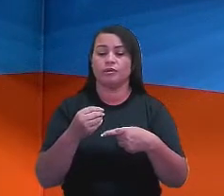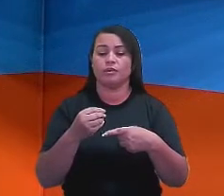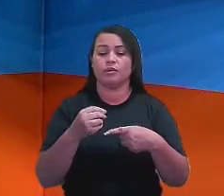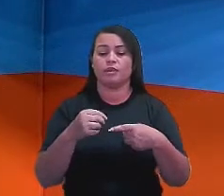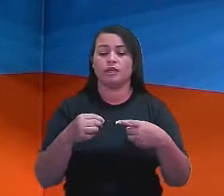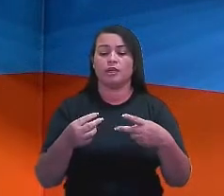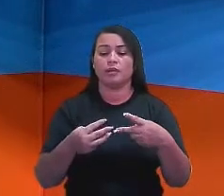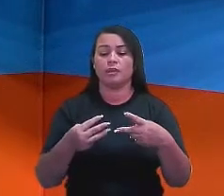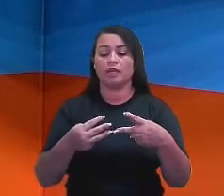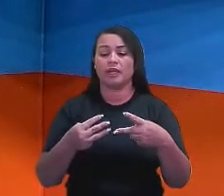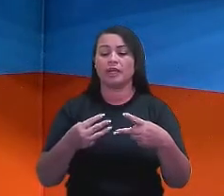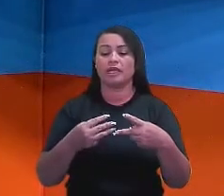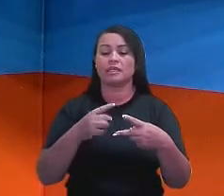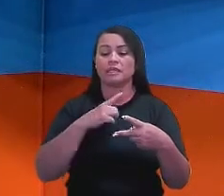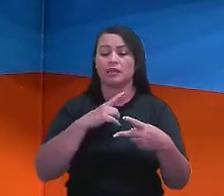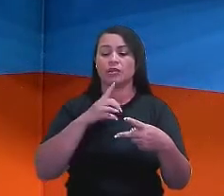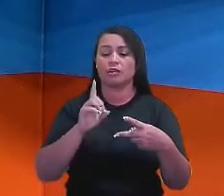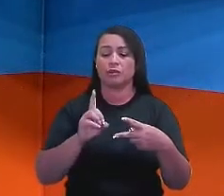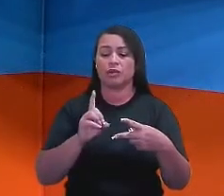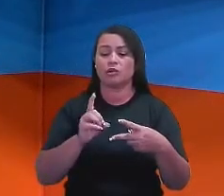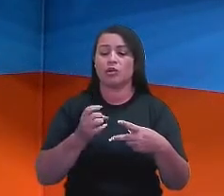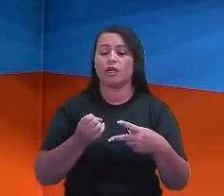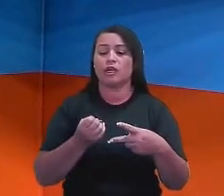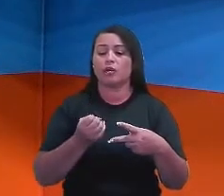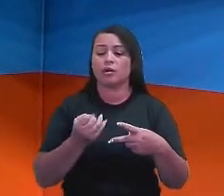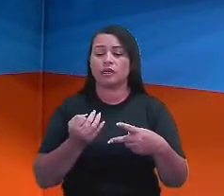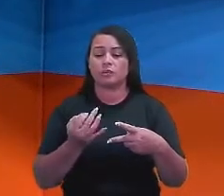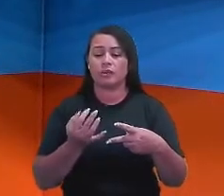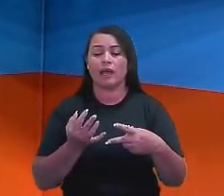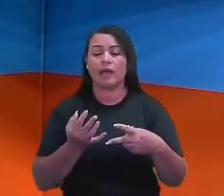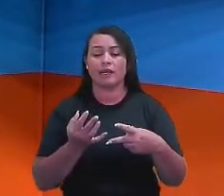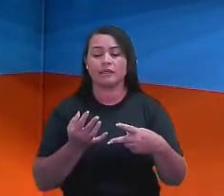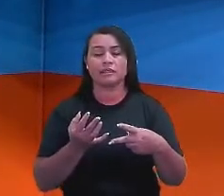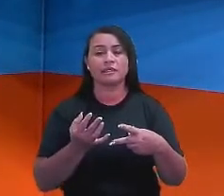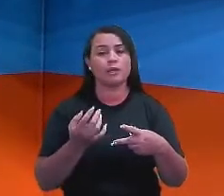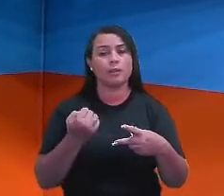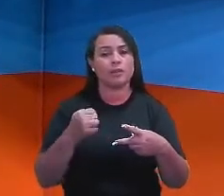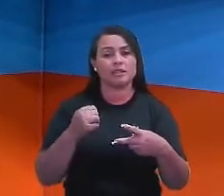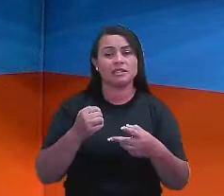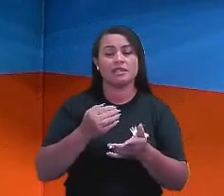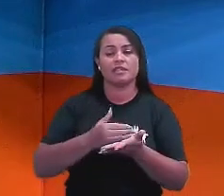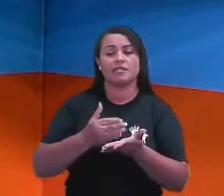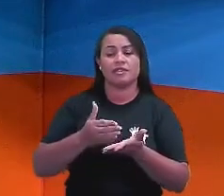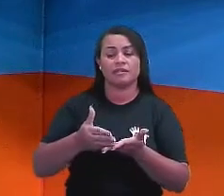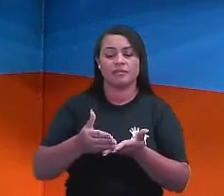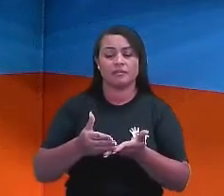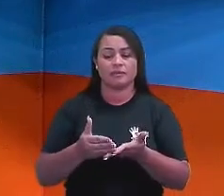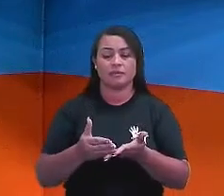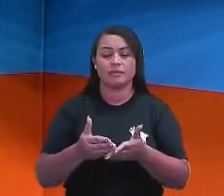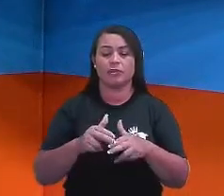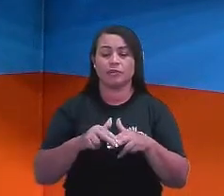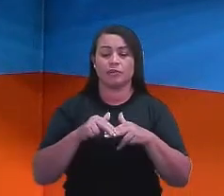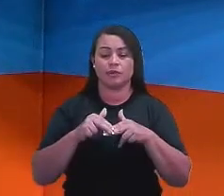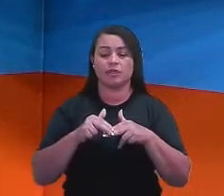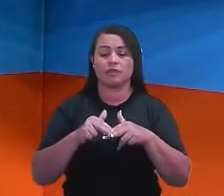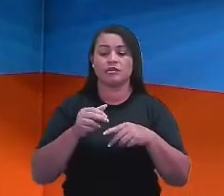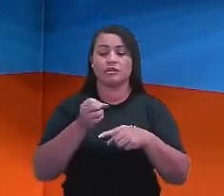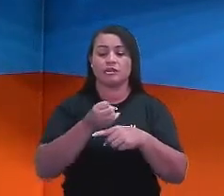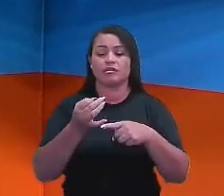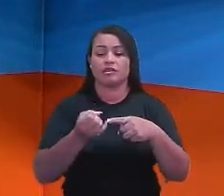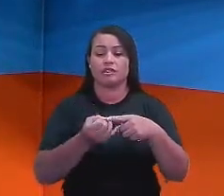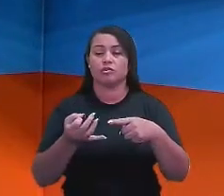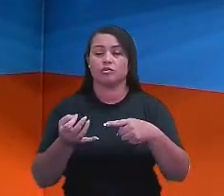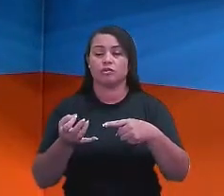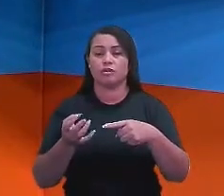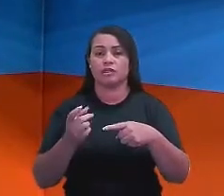E aqui o 3 é o denominador que indica a quantidade de partes que o inteiro foi dividido. E aí, ó, nas frações, o